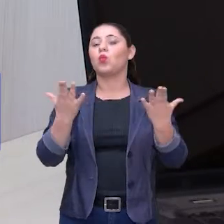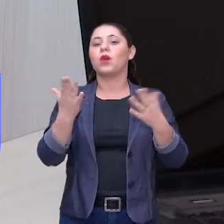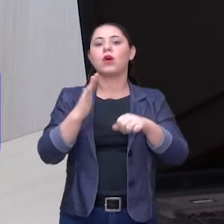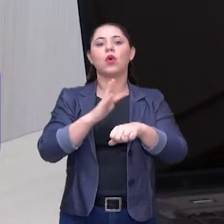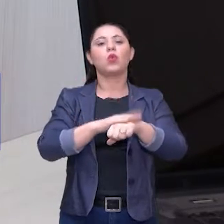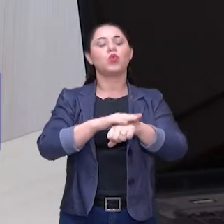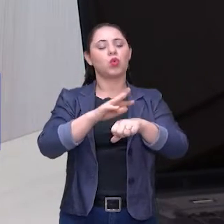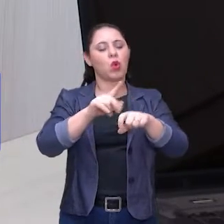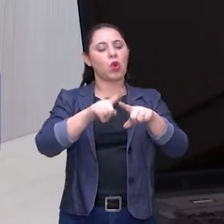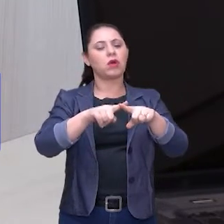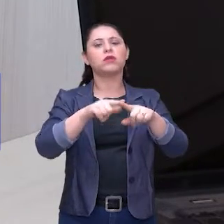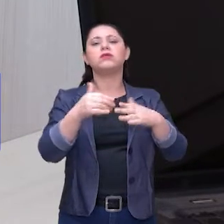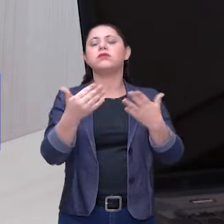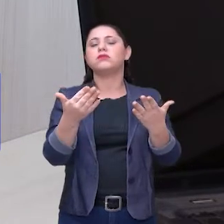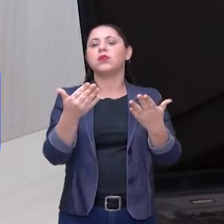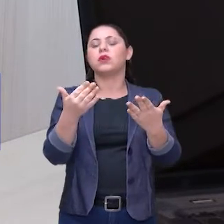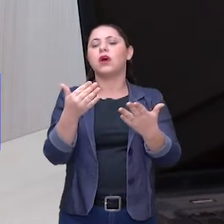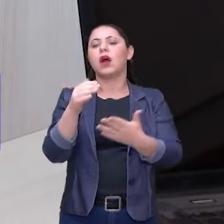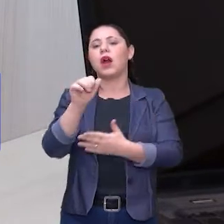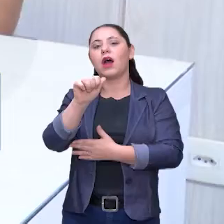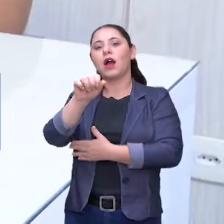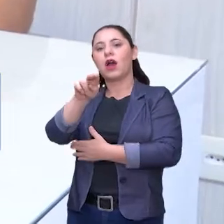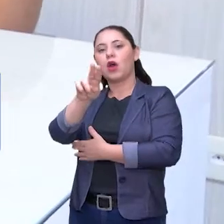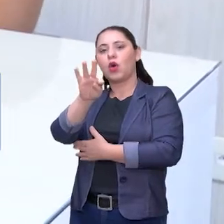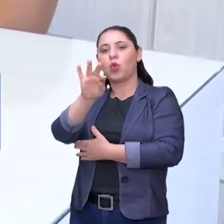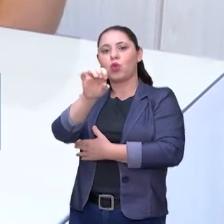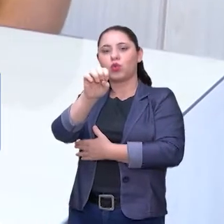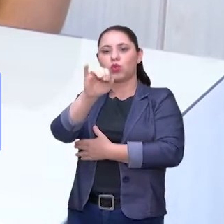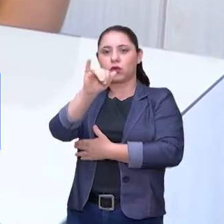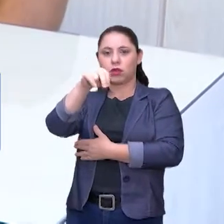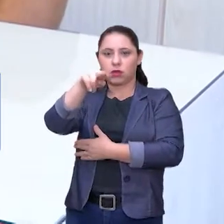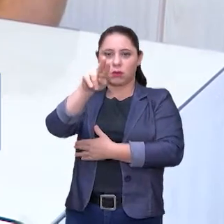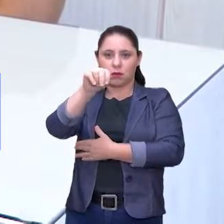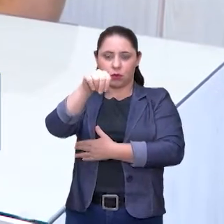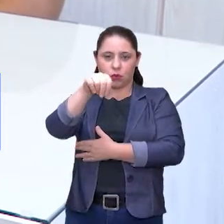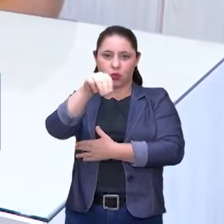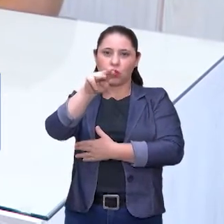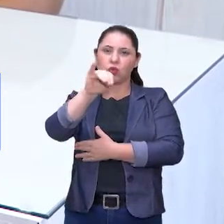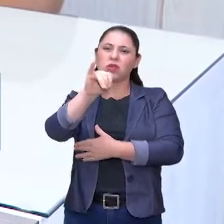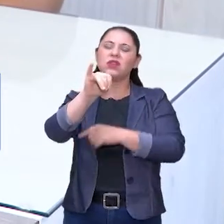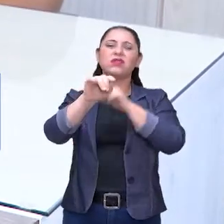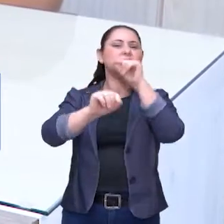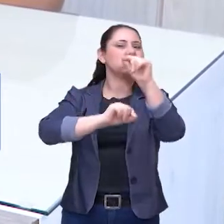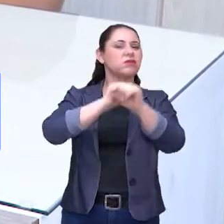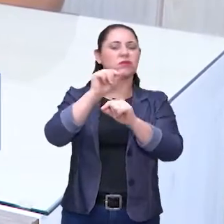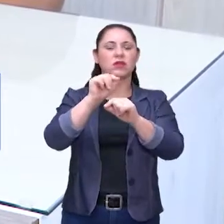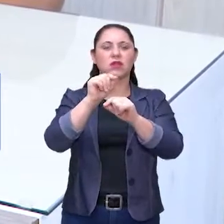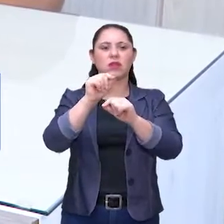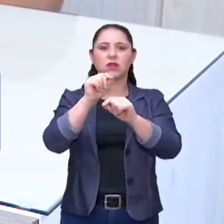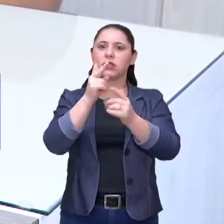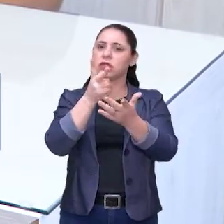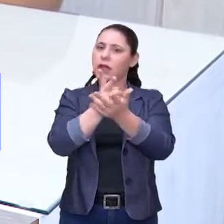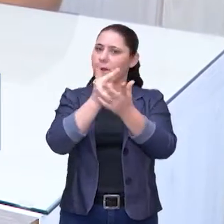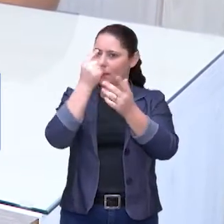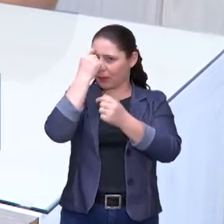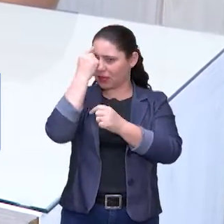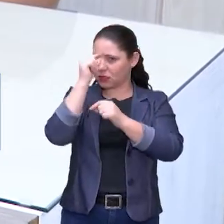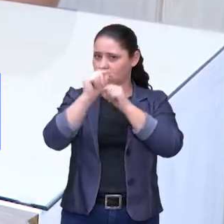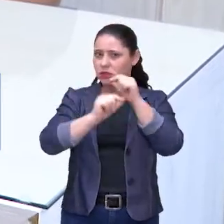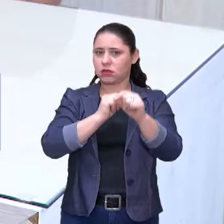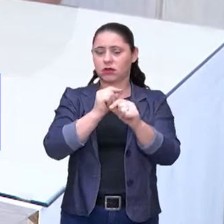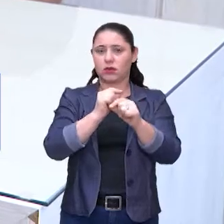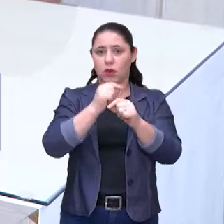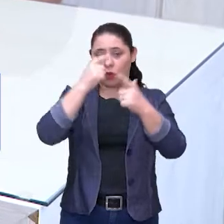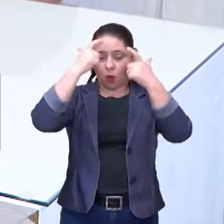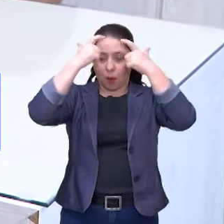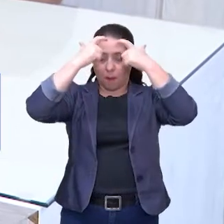as causas dessas doenças autoimunes? Quando a gente fala em autoimunidade, sempre a gente tem que